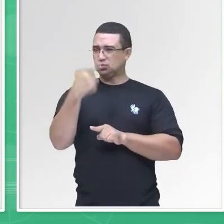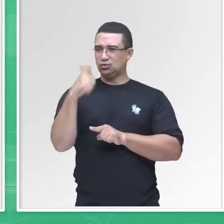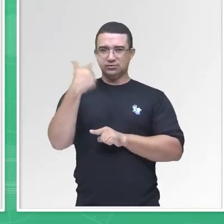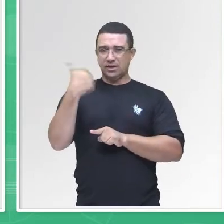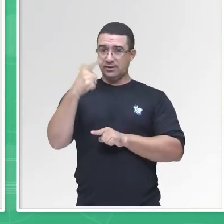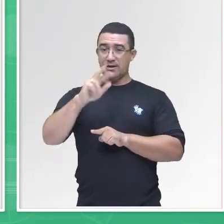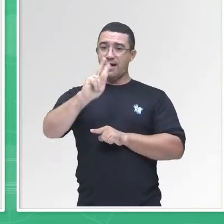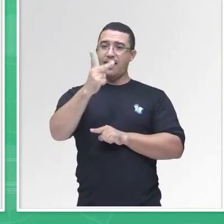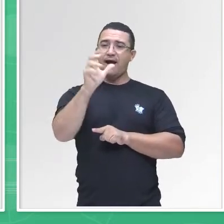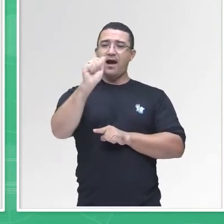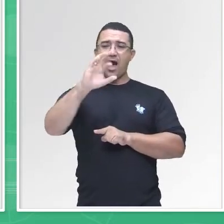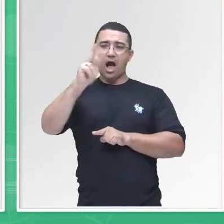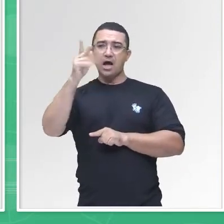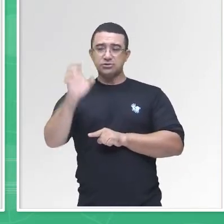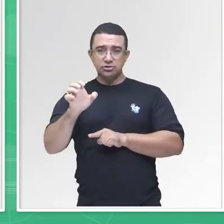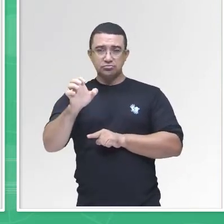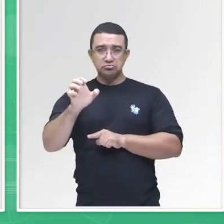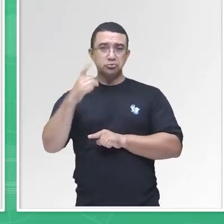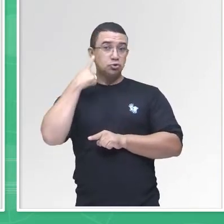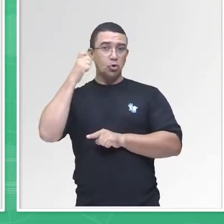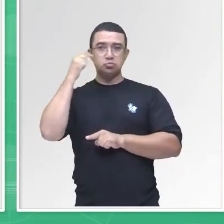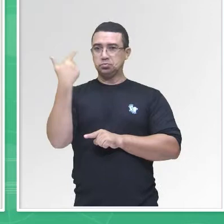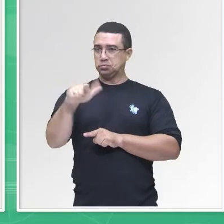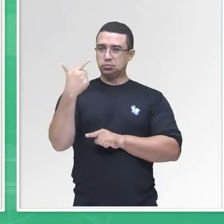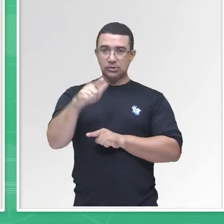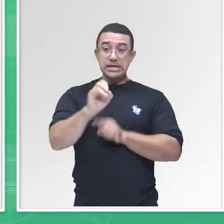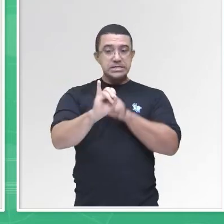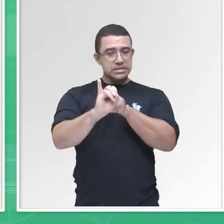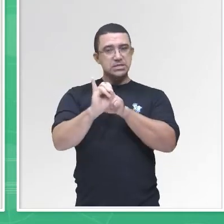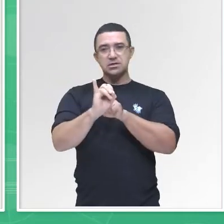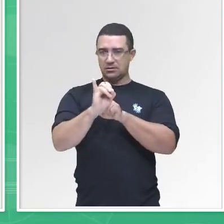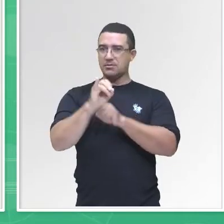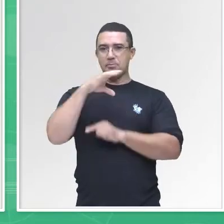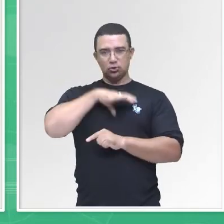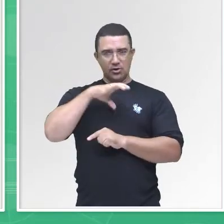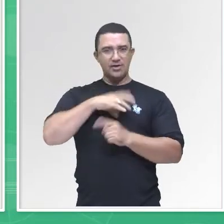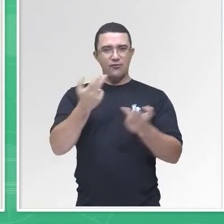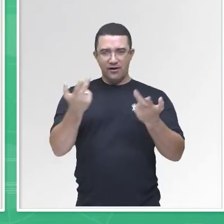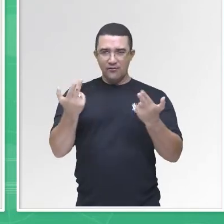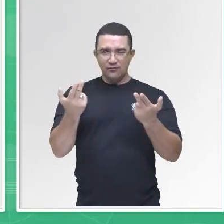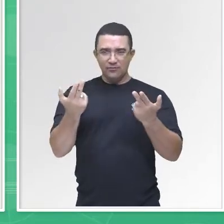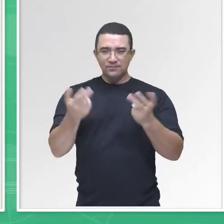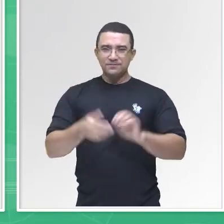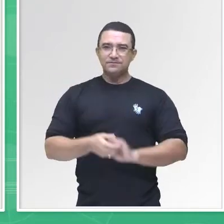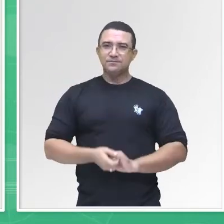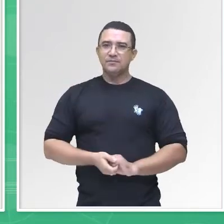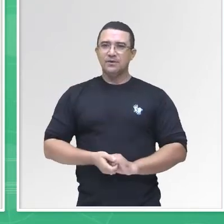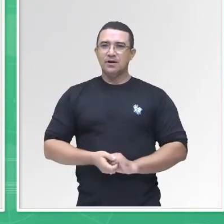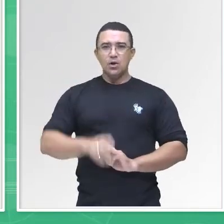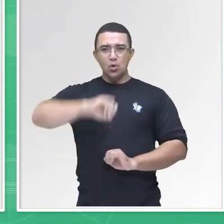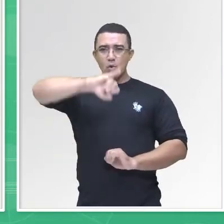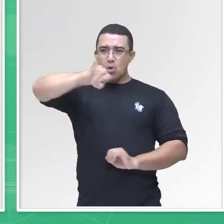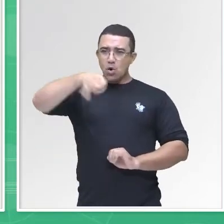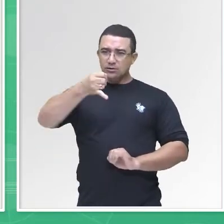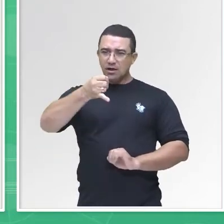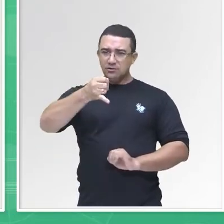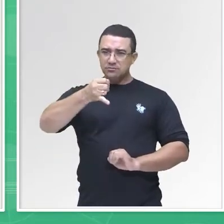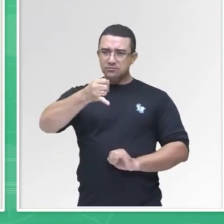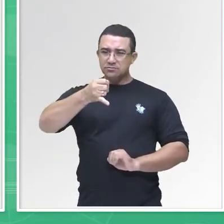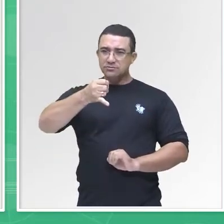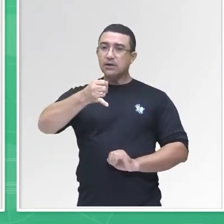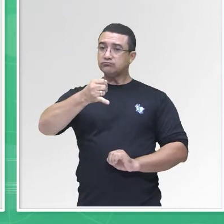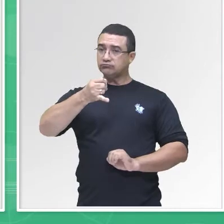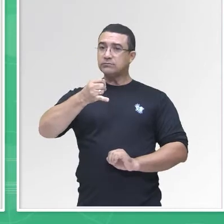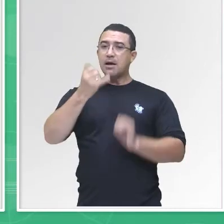mas é uma letra muda. O I igual ao português. O J, A letra J tem esse som, rota,